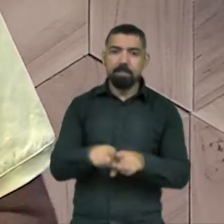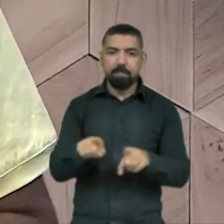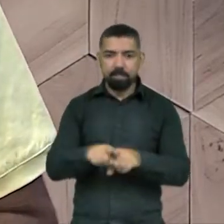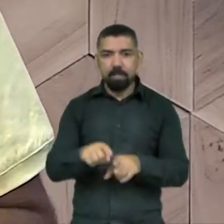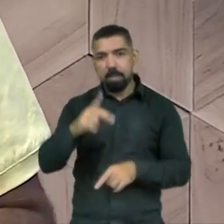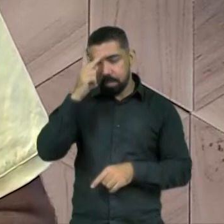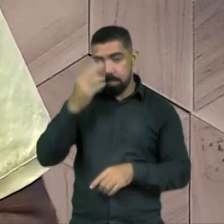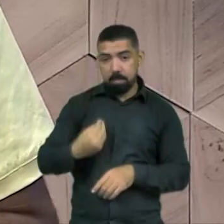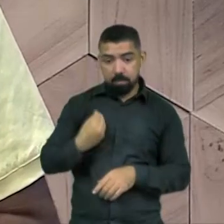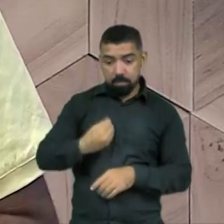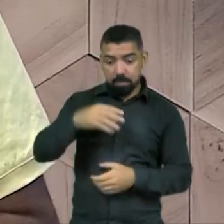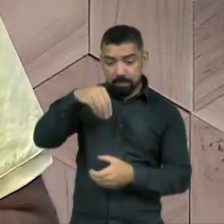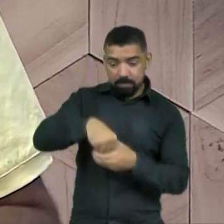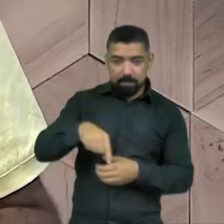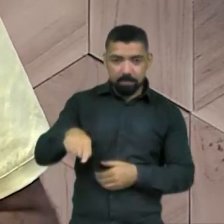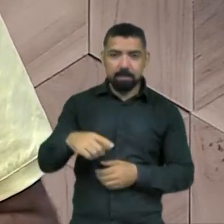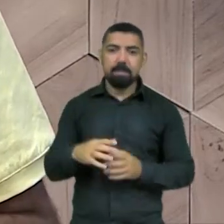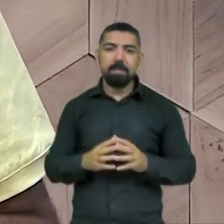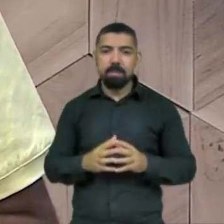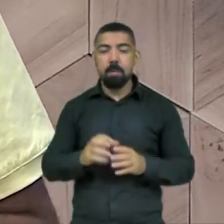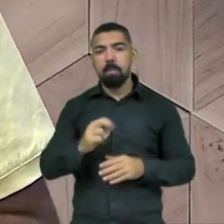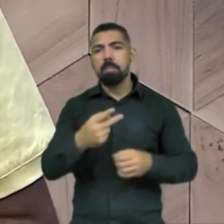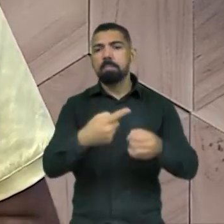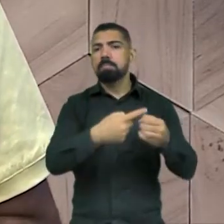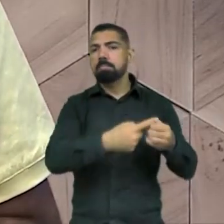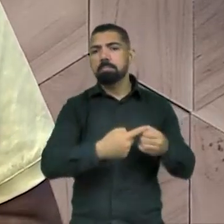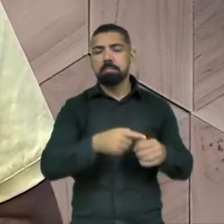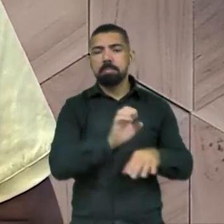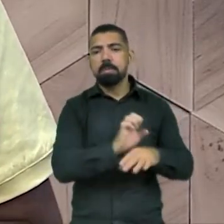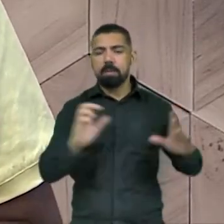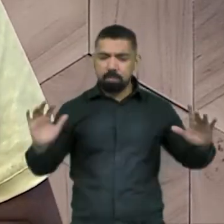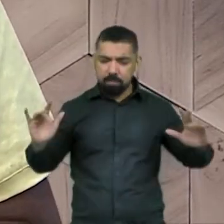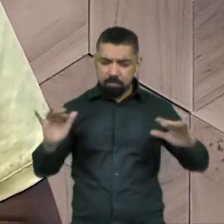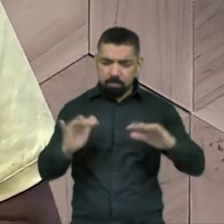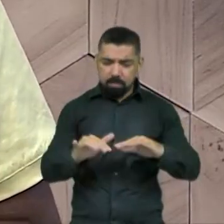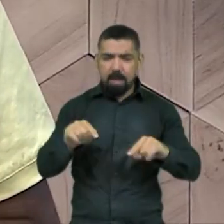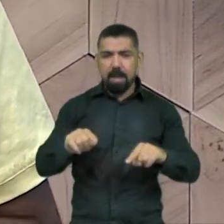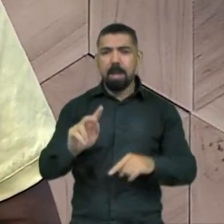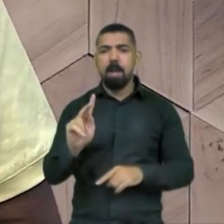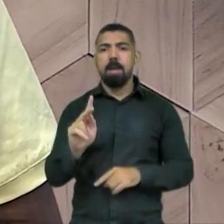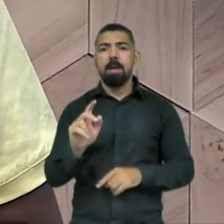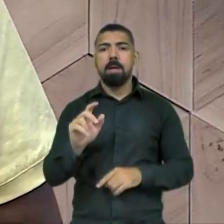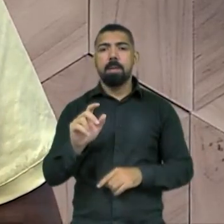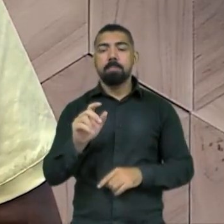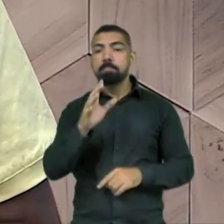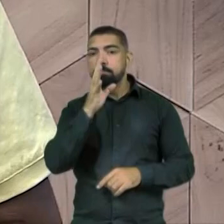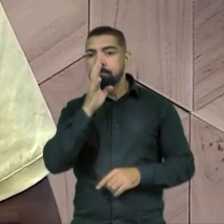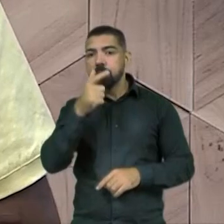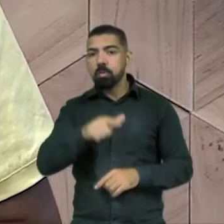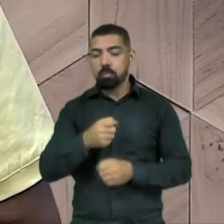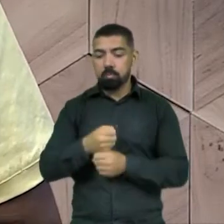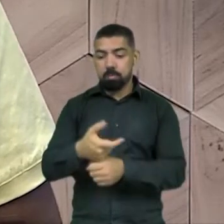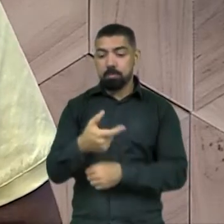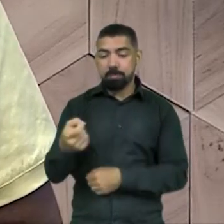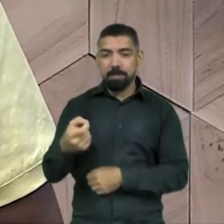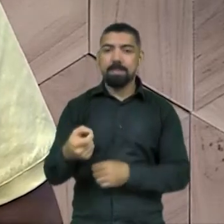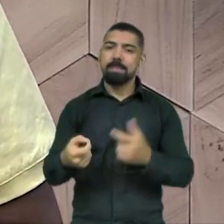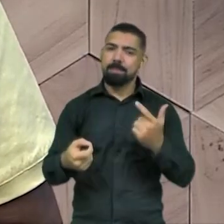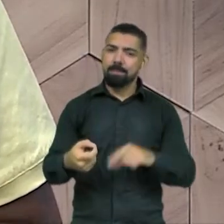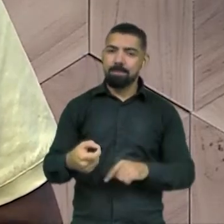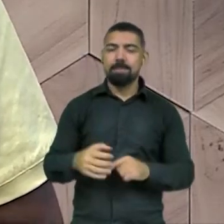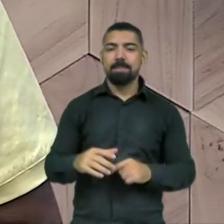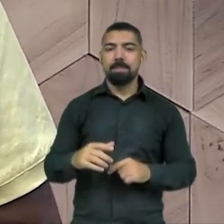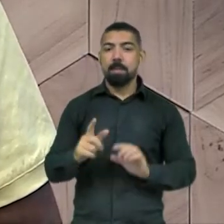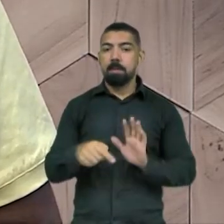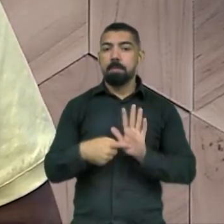moram em Fortaleza, que moram no interior do Ceará, para vir conosco celebrar esse 20º ano de encenação da Paixão de Cristo,